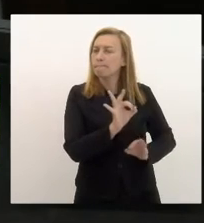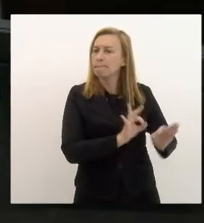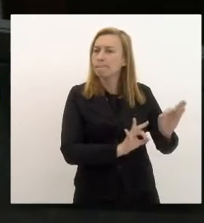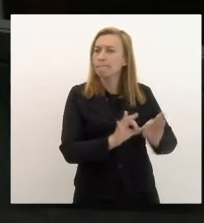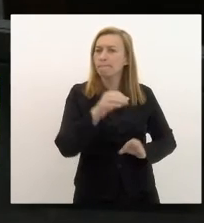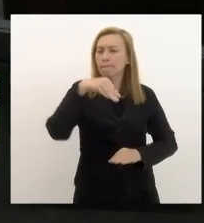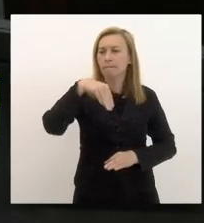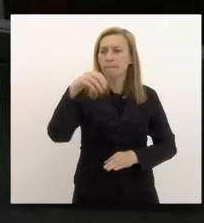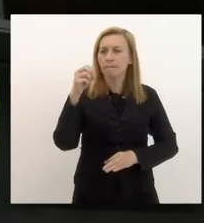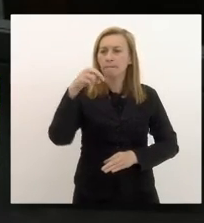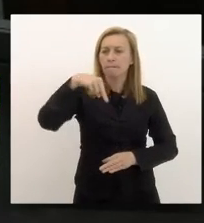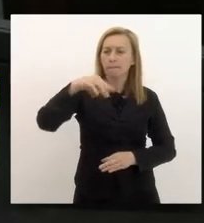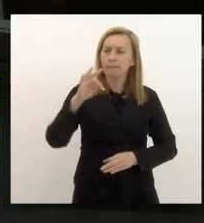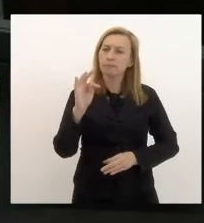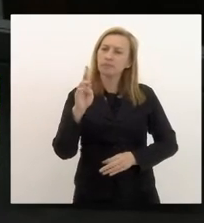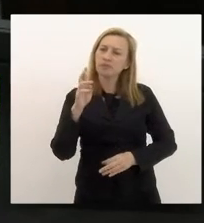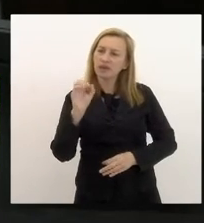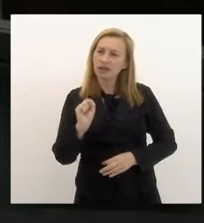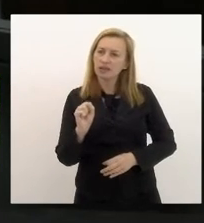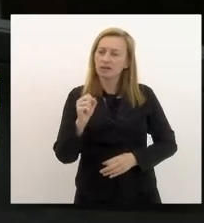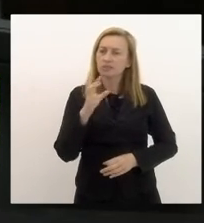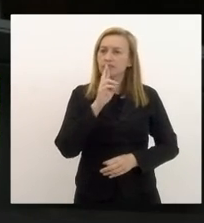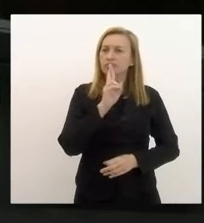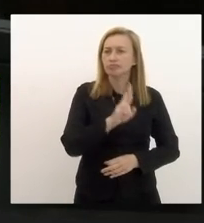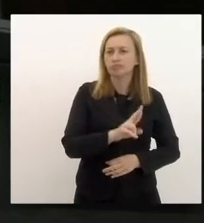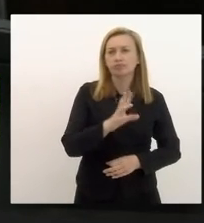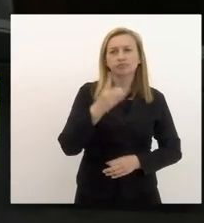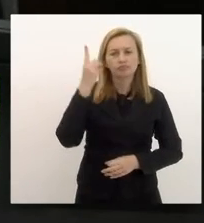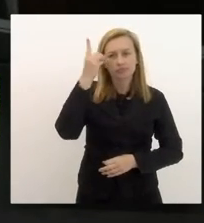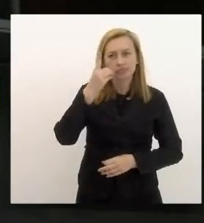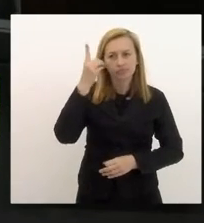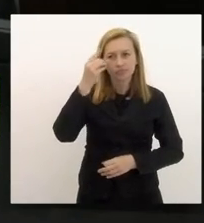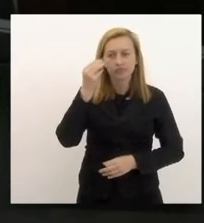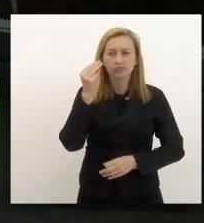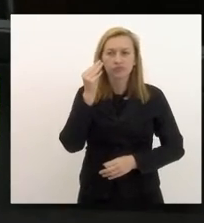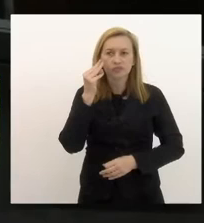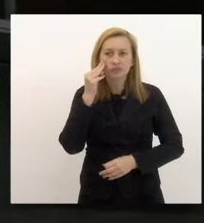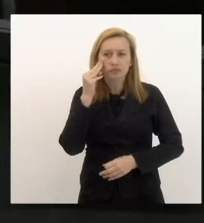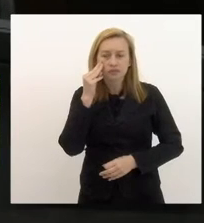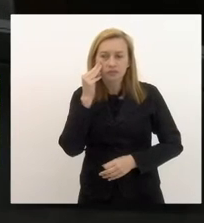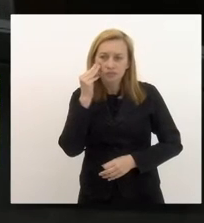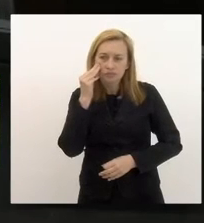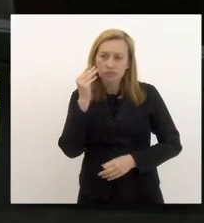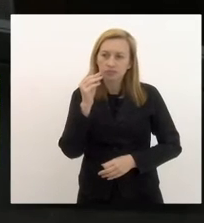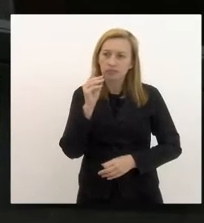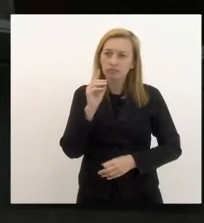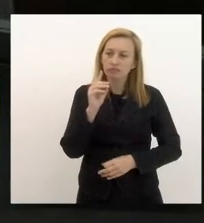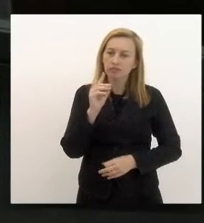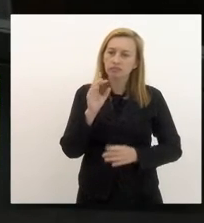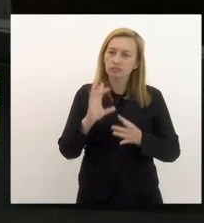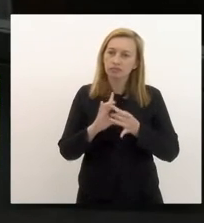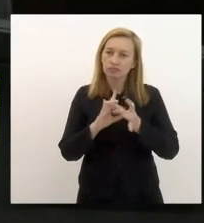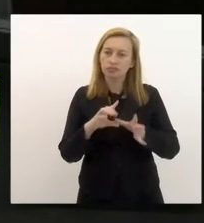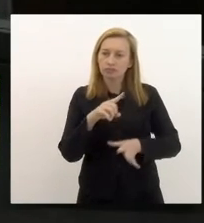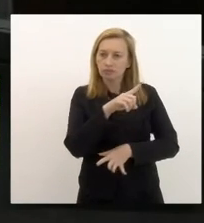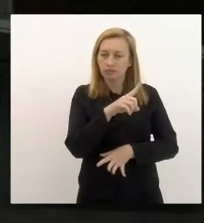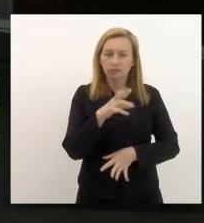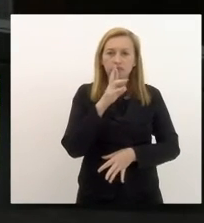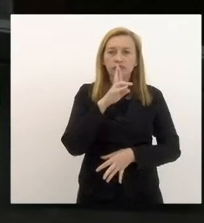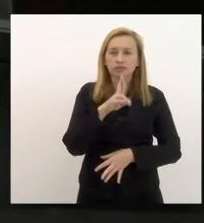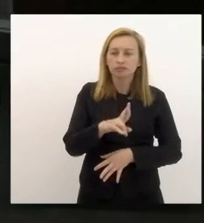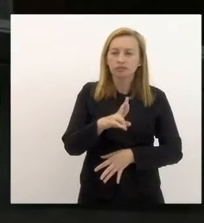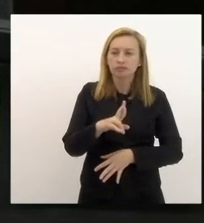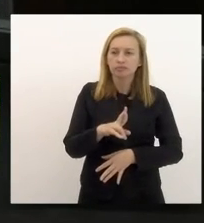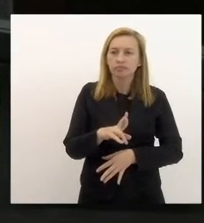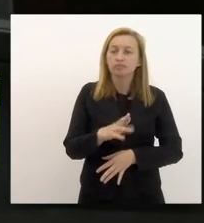Montese para responder a deputada Mônica Francisco que eu acabei não respondendo que eu tinha deixado para ele acabei não